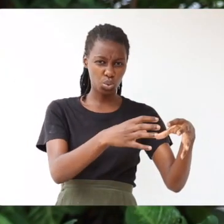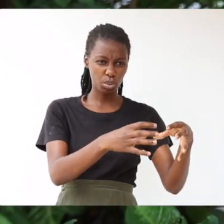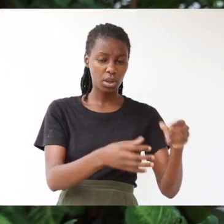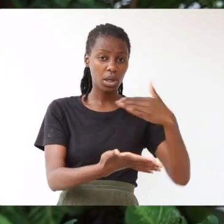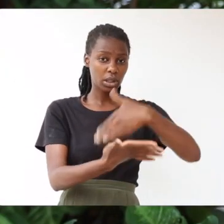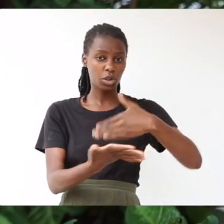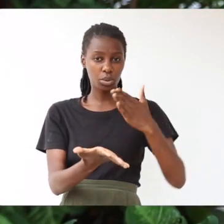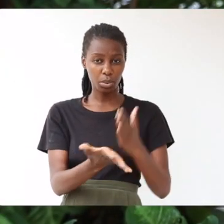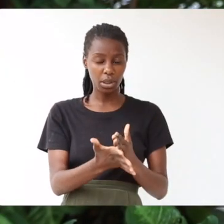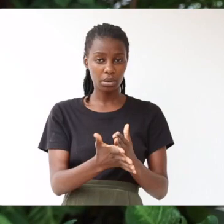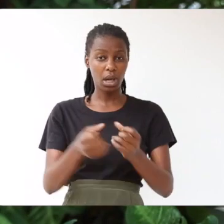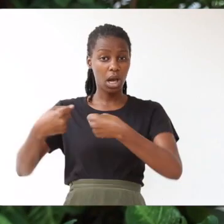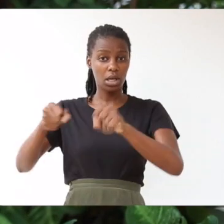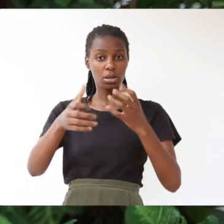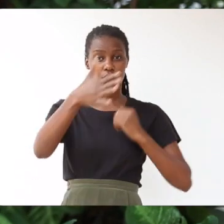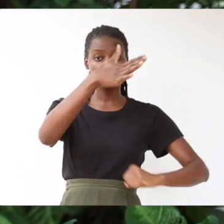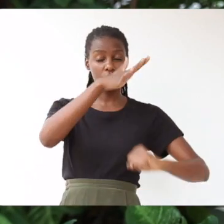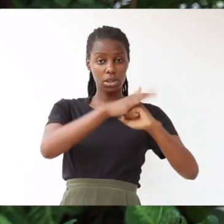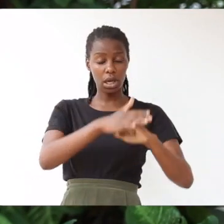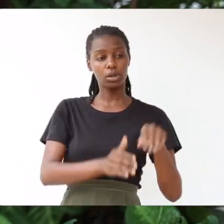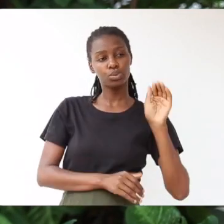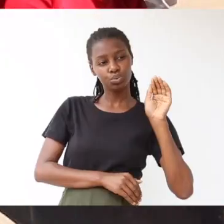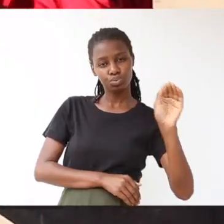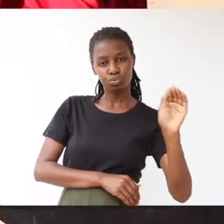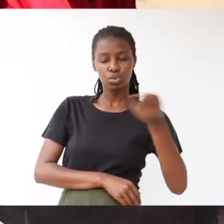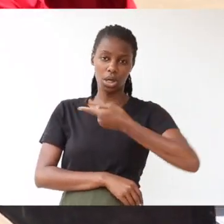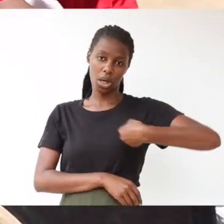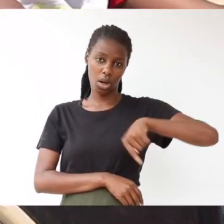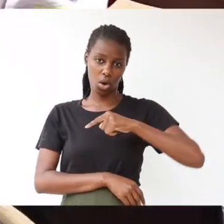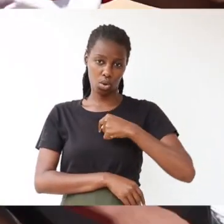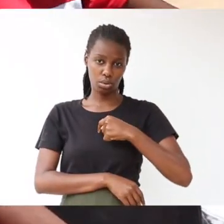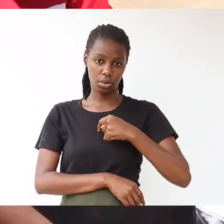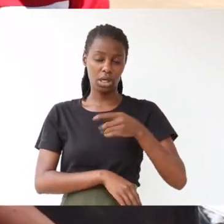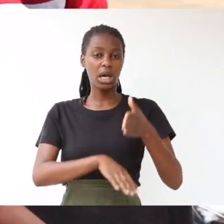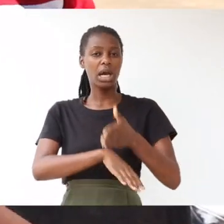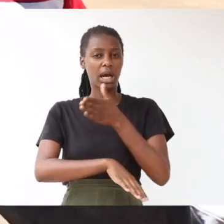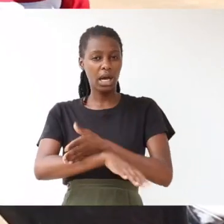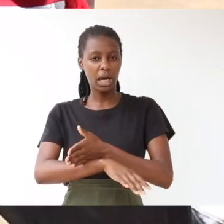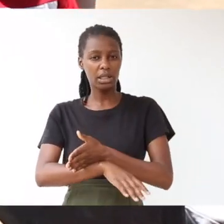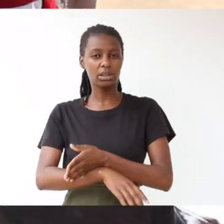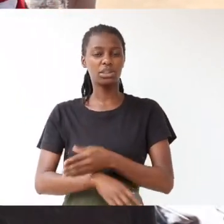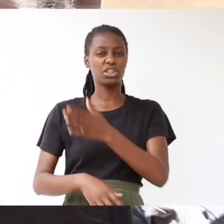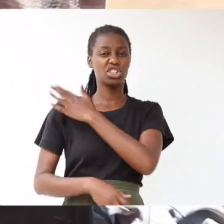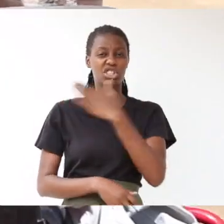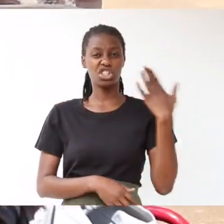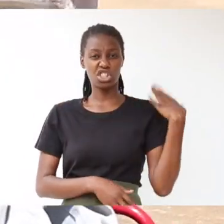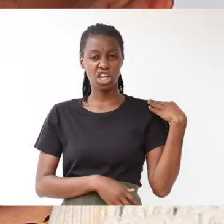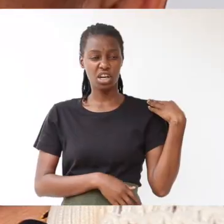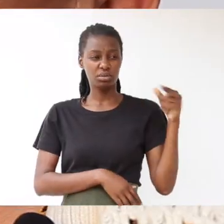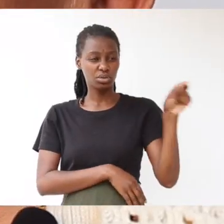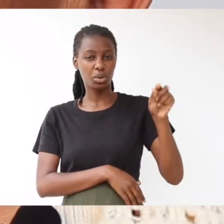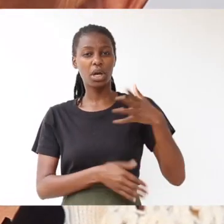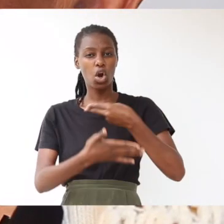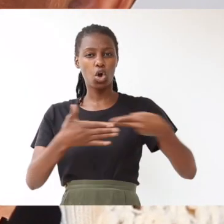o Departamento de Ação Social mandou-nos chamar, onde estava a chefiar o setor